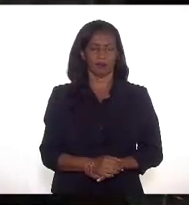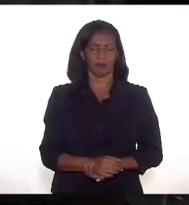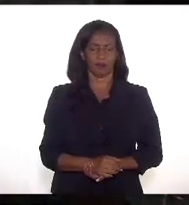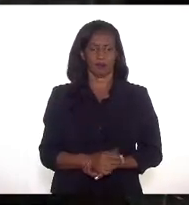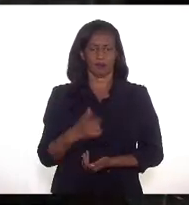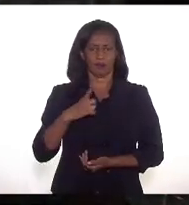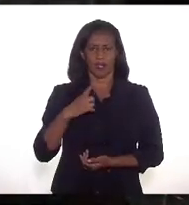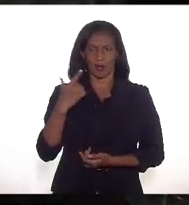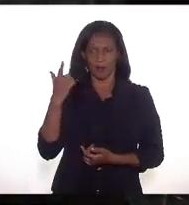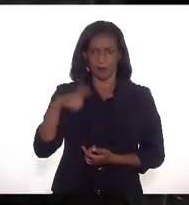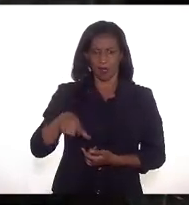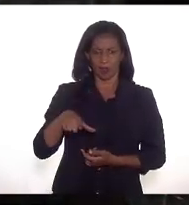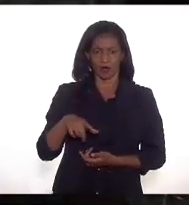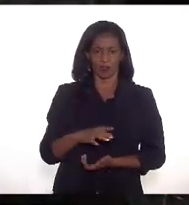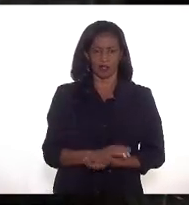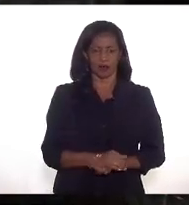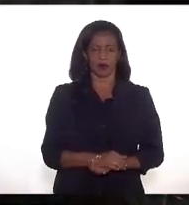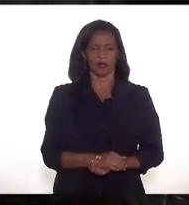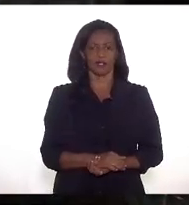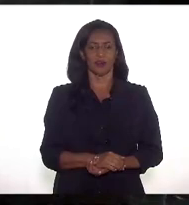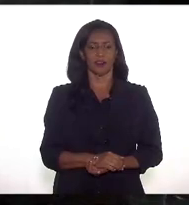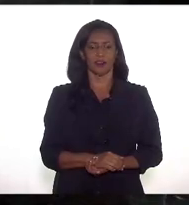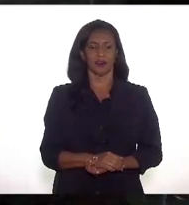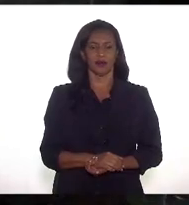Tem mais algum deputado presente?